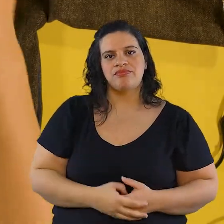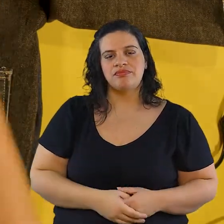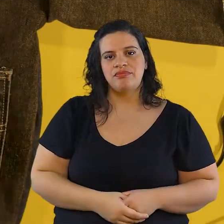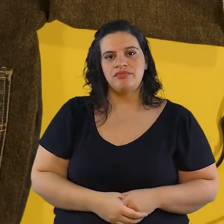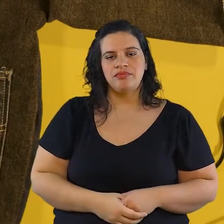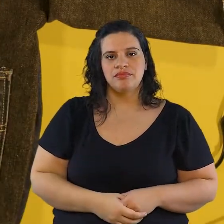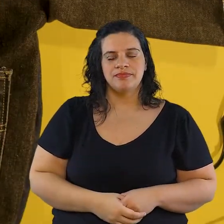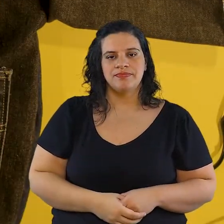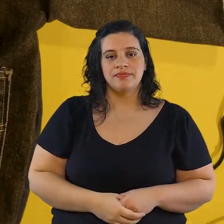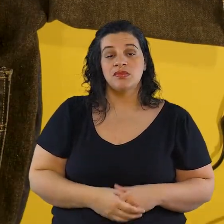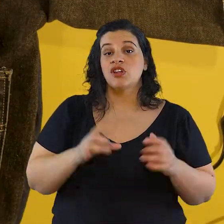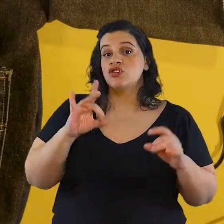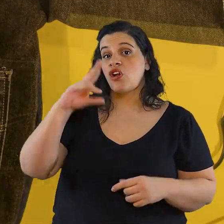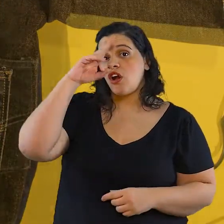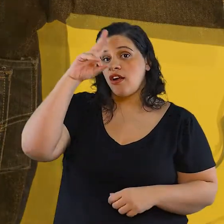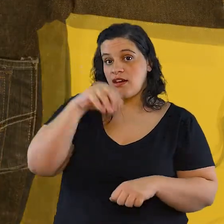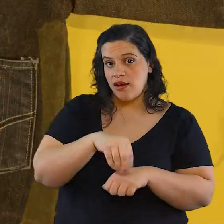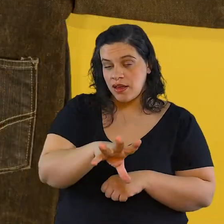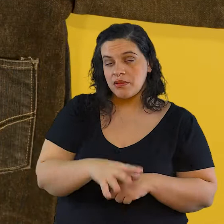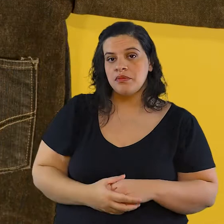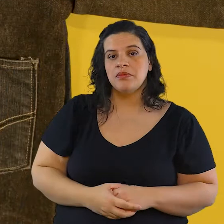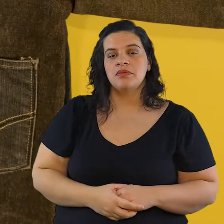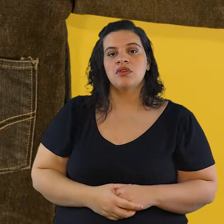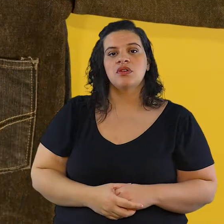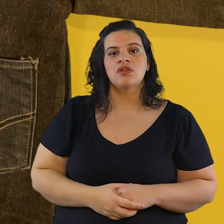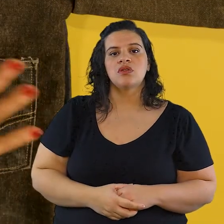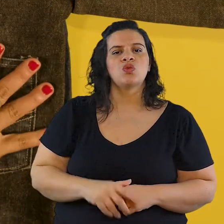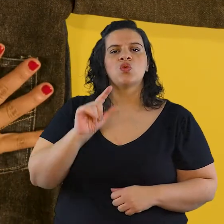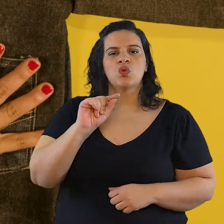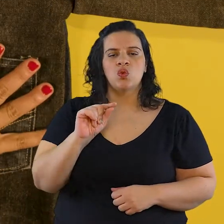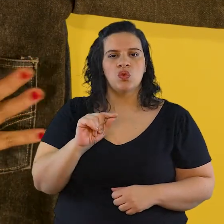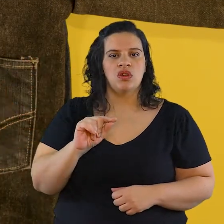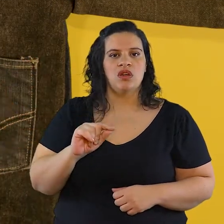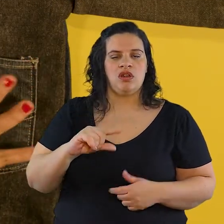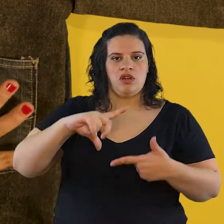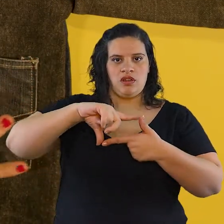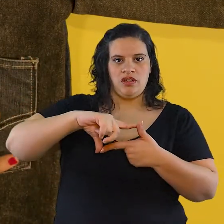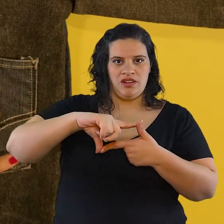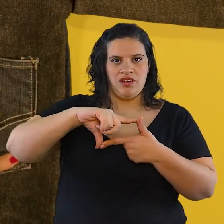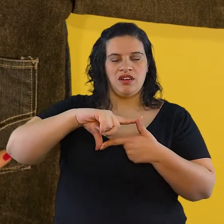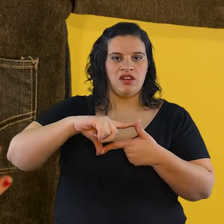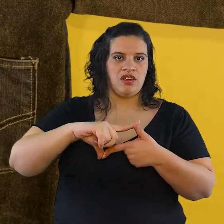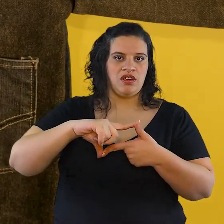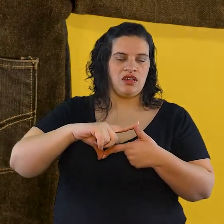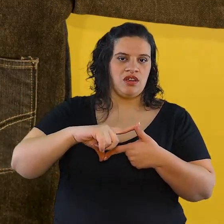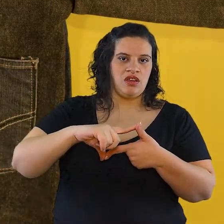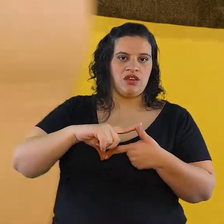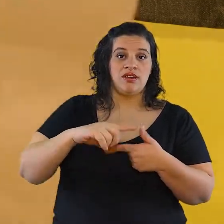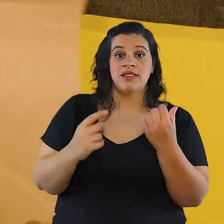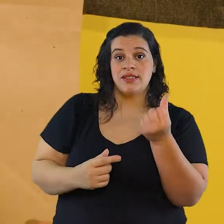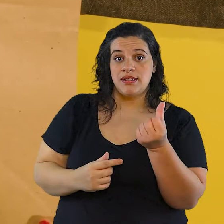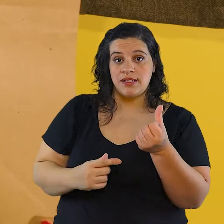se eu for juntar vários. Bom, então só recapitulando, quais são as partes, né?